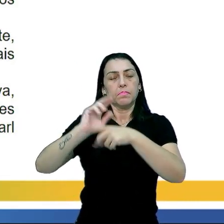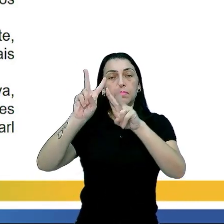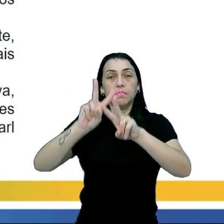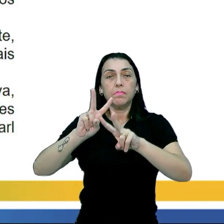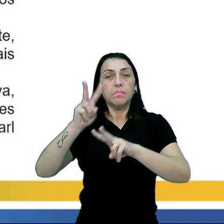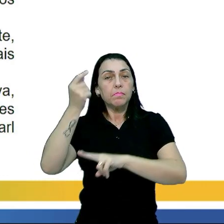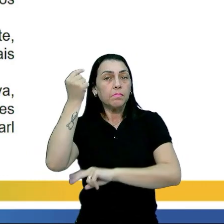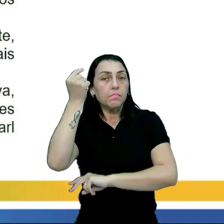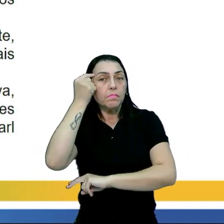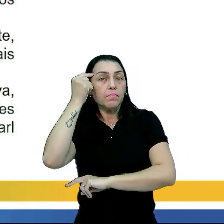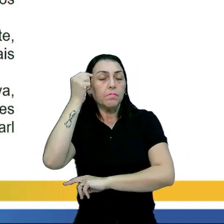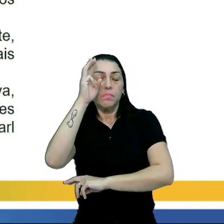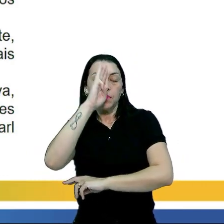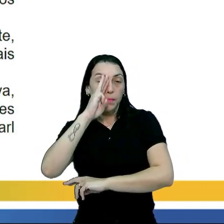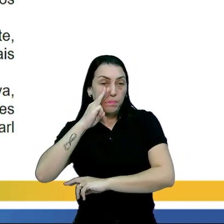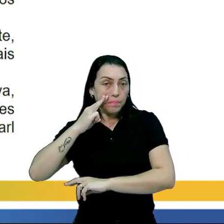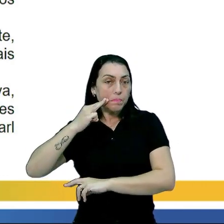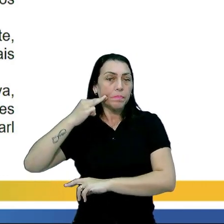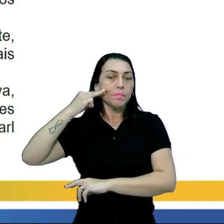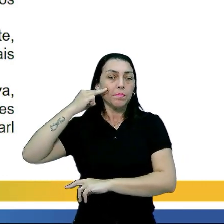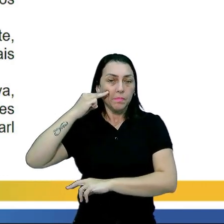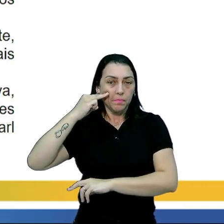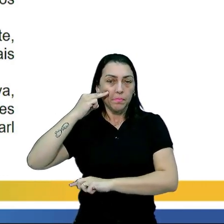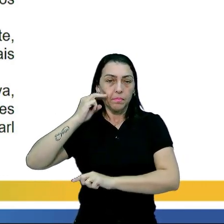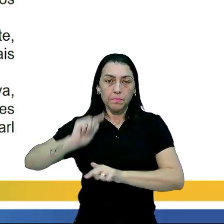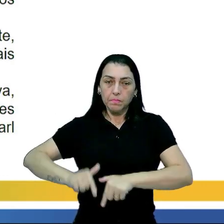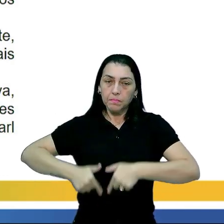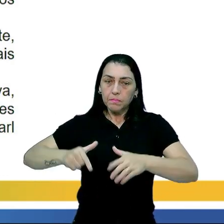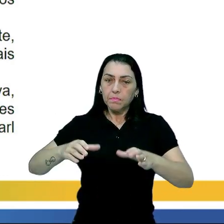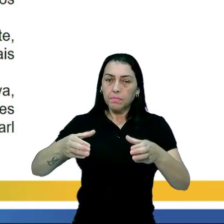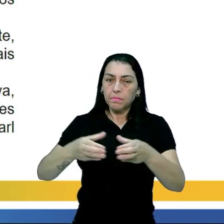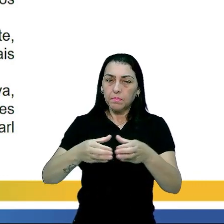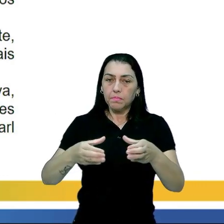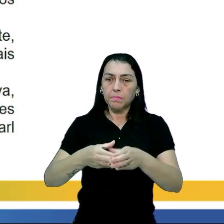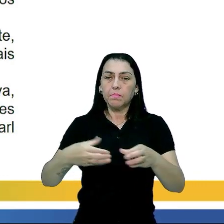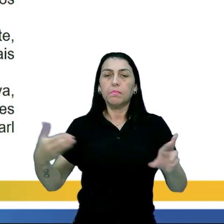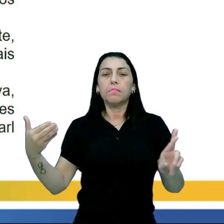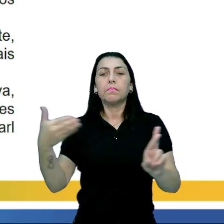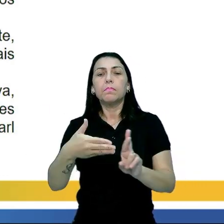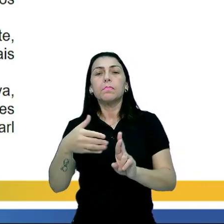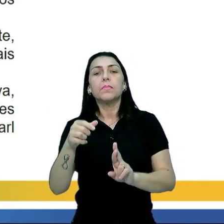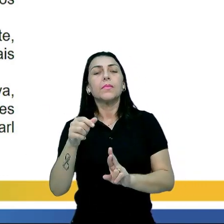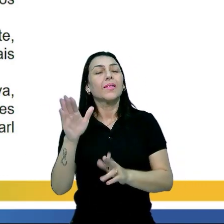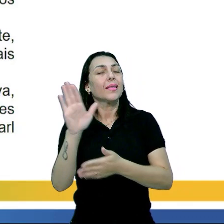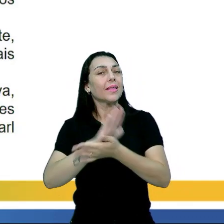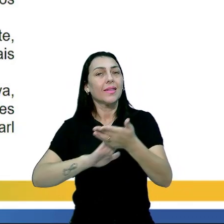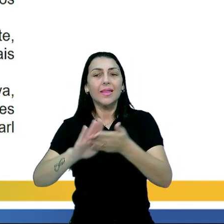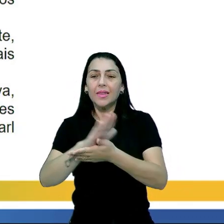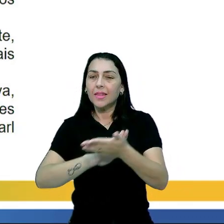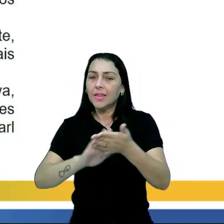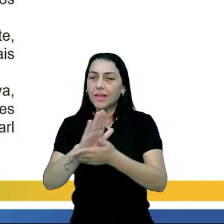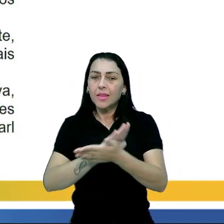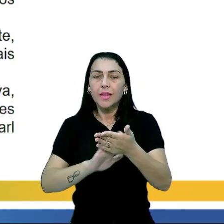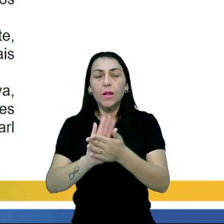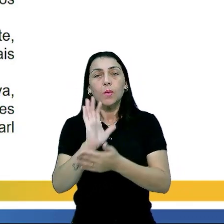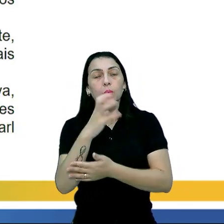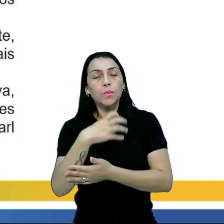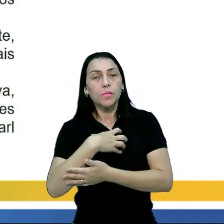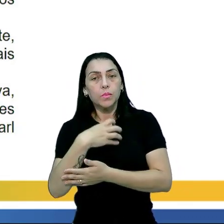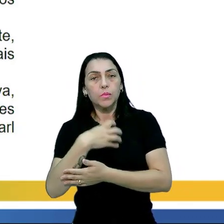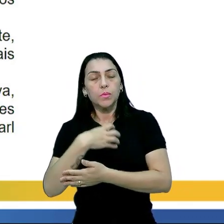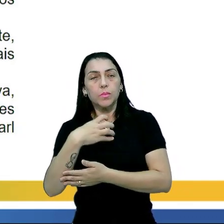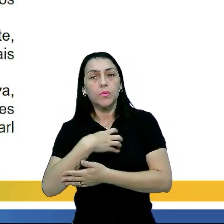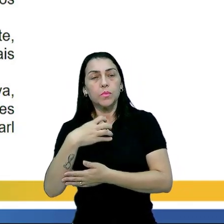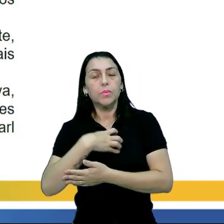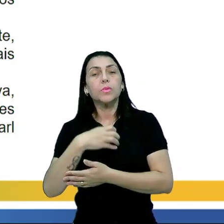C. Na visão marxiana, a luta de classes não se refere de nenhuma forma